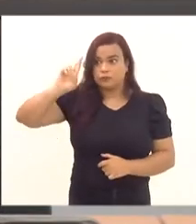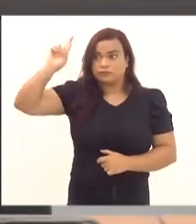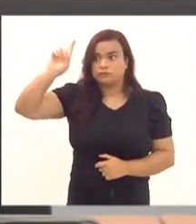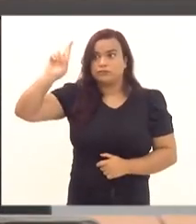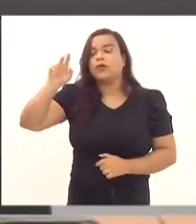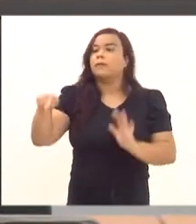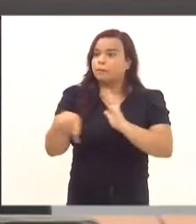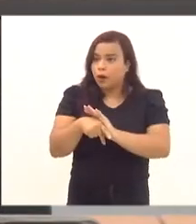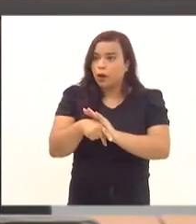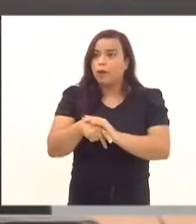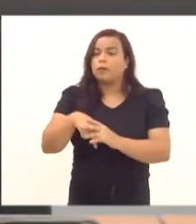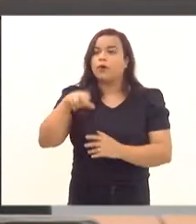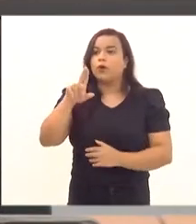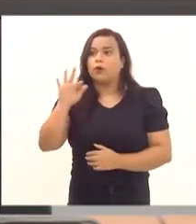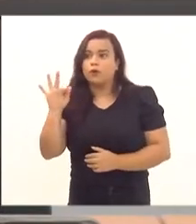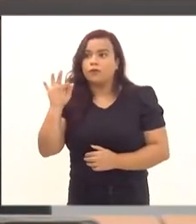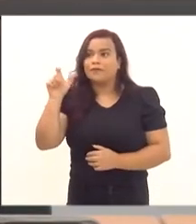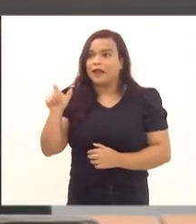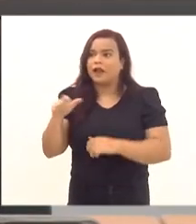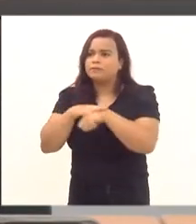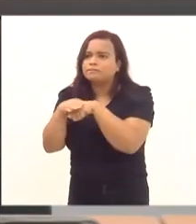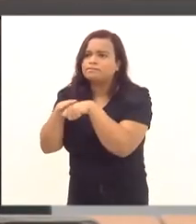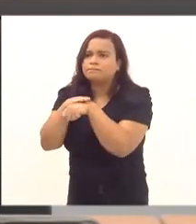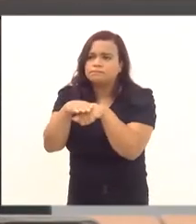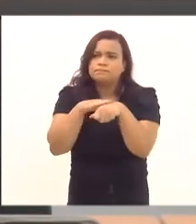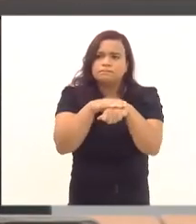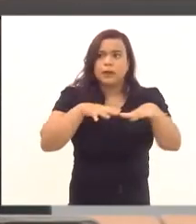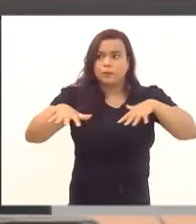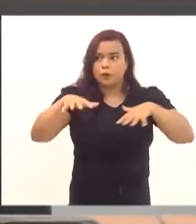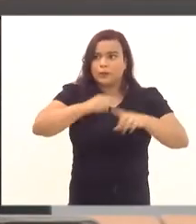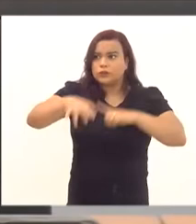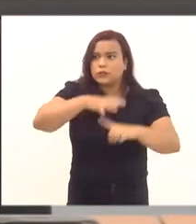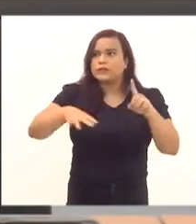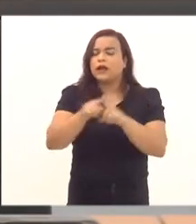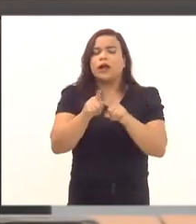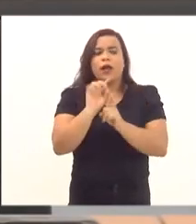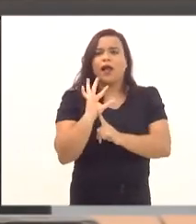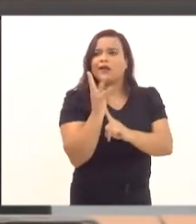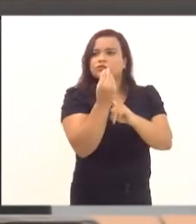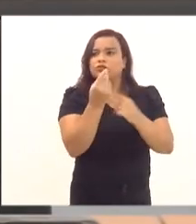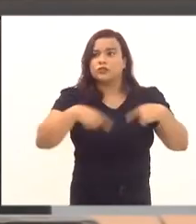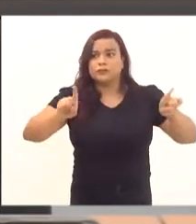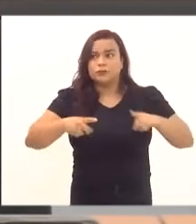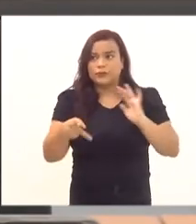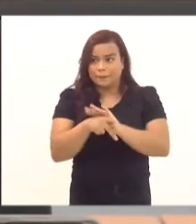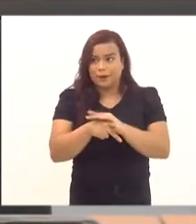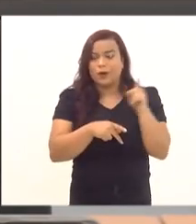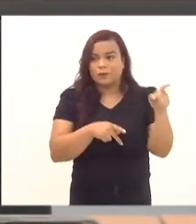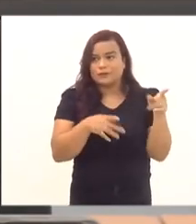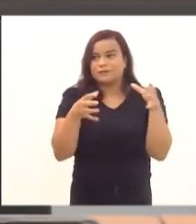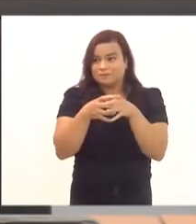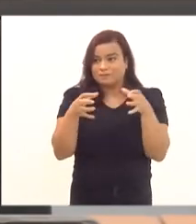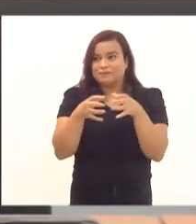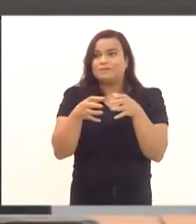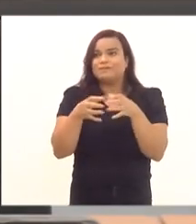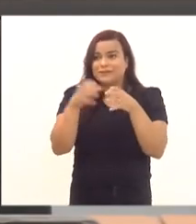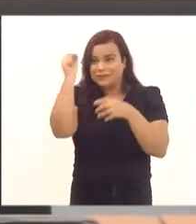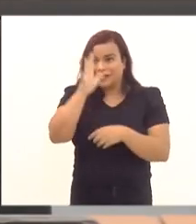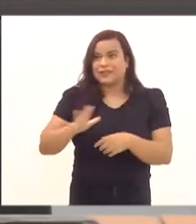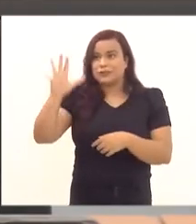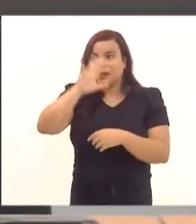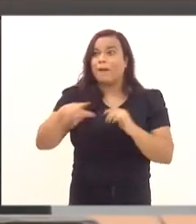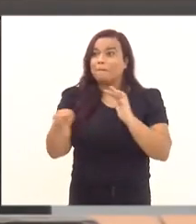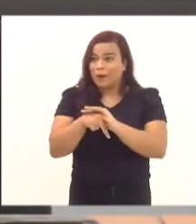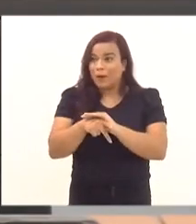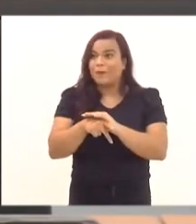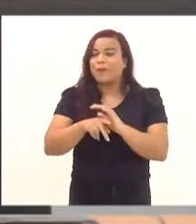diálogo com os movimentos sociais da universidade em diálogo com os artistas músicos da Orquestra Sinfônica Nacional do MEC